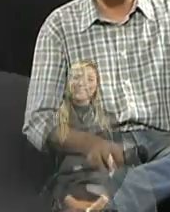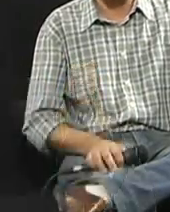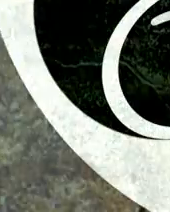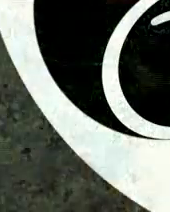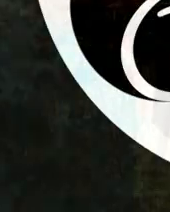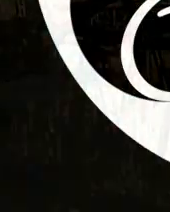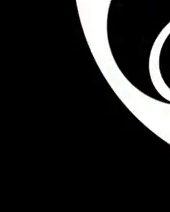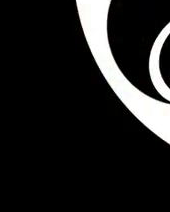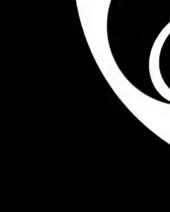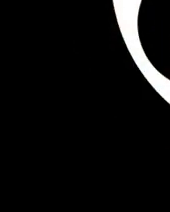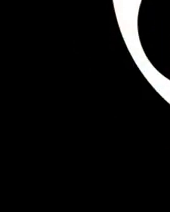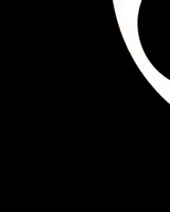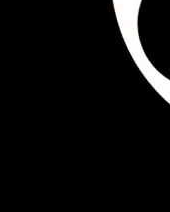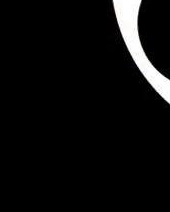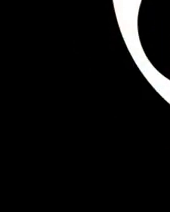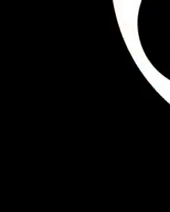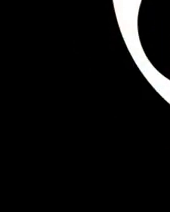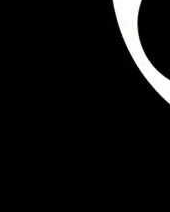já.